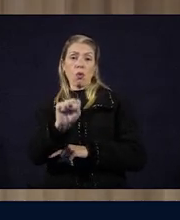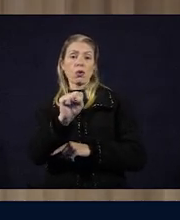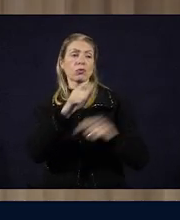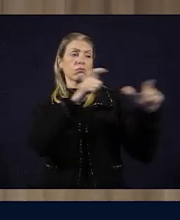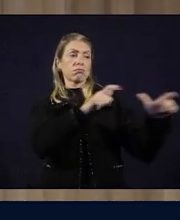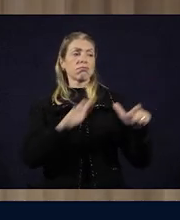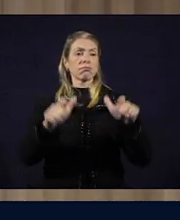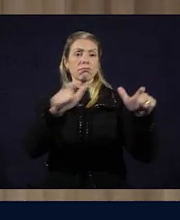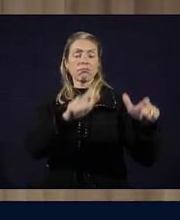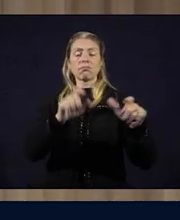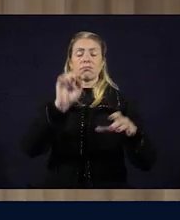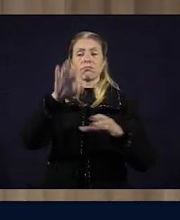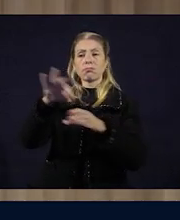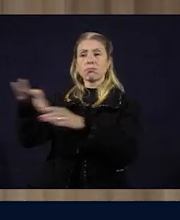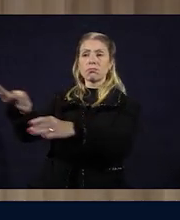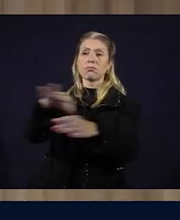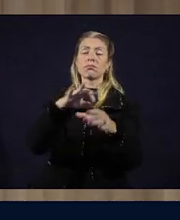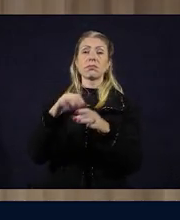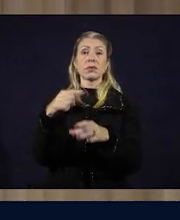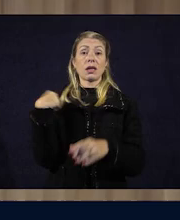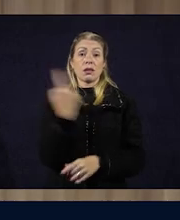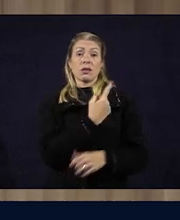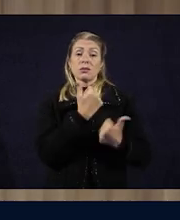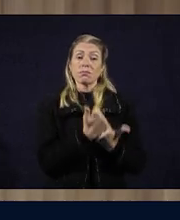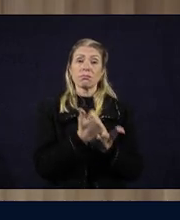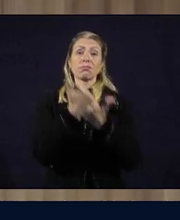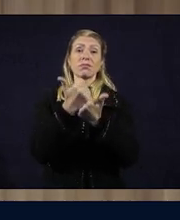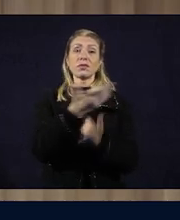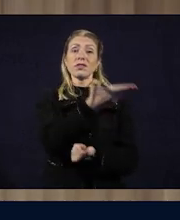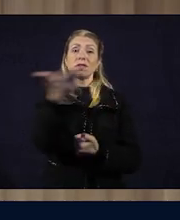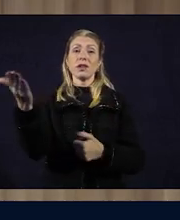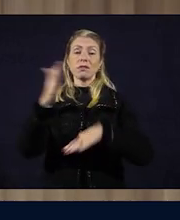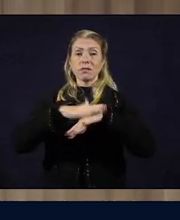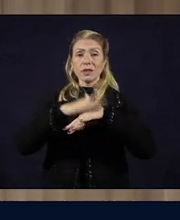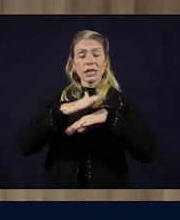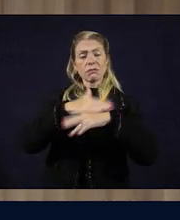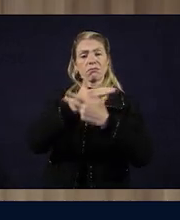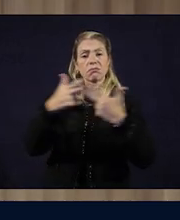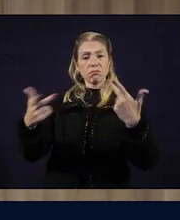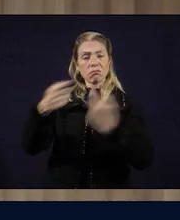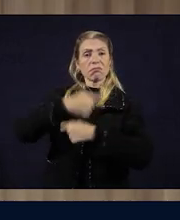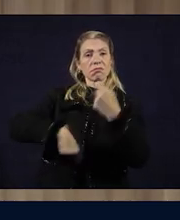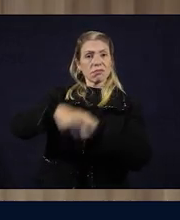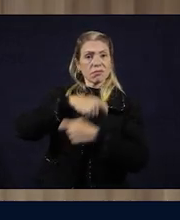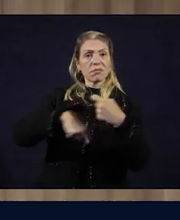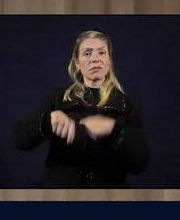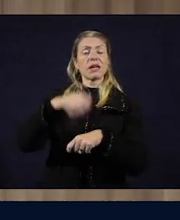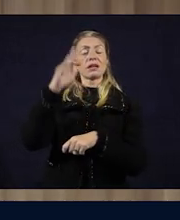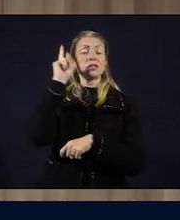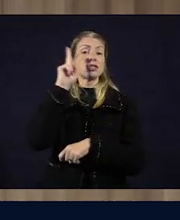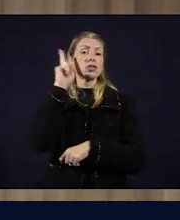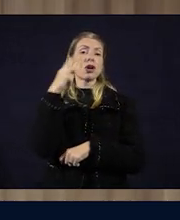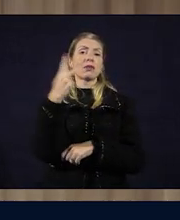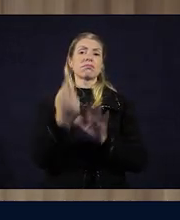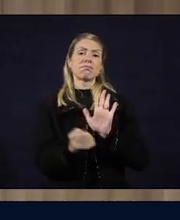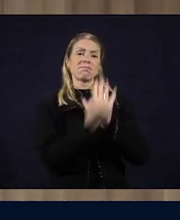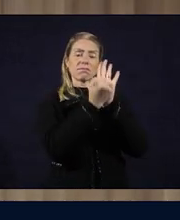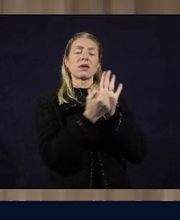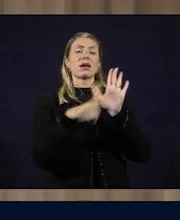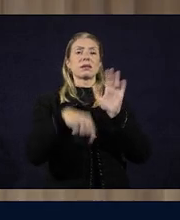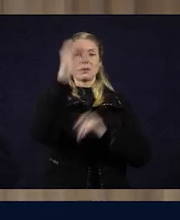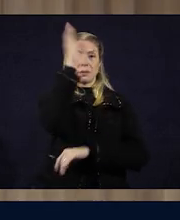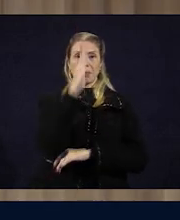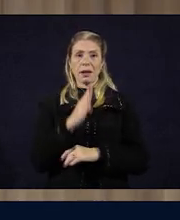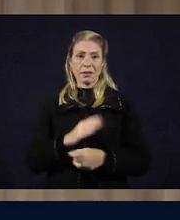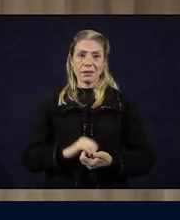que a gente continue apoiando vocês na construção dos seus negócios na construção dessa história fantástica que o setor tem feito para o